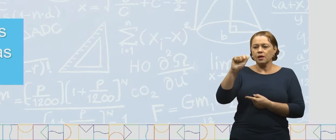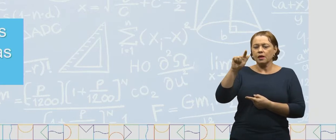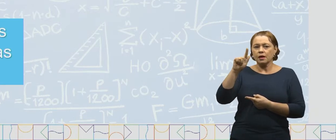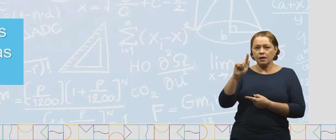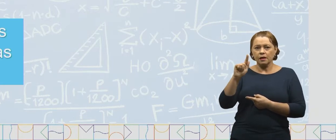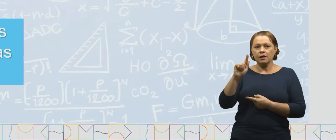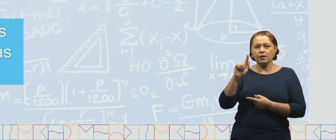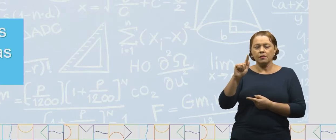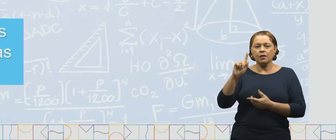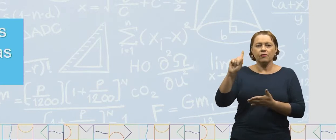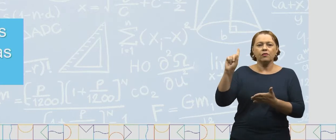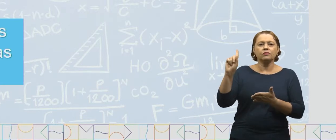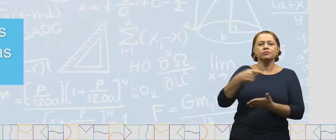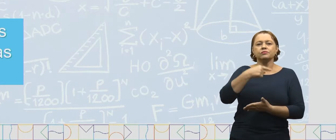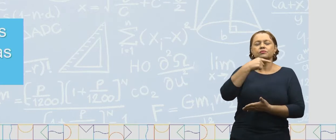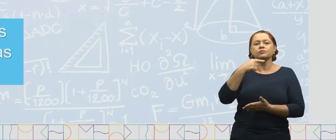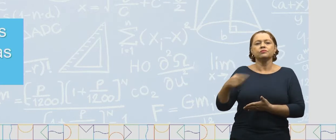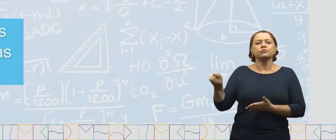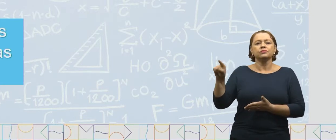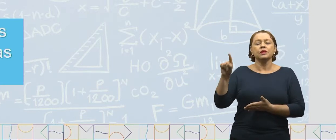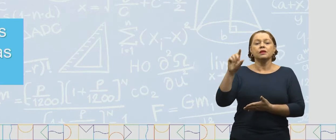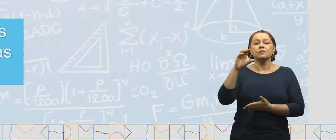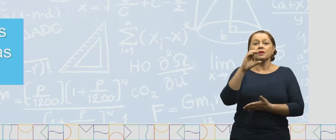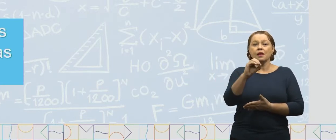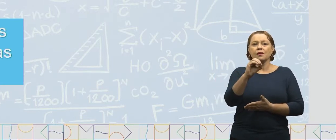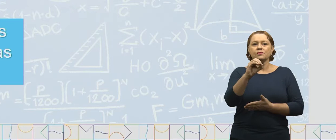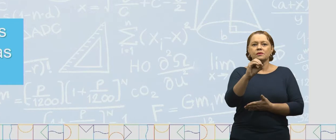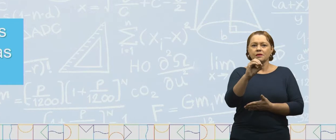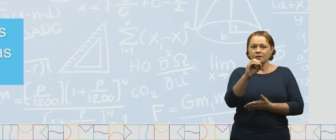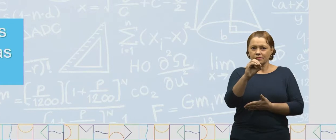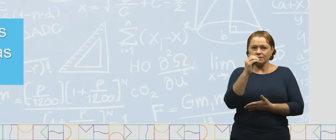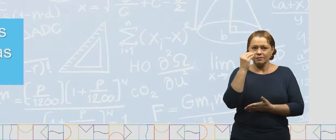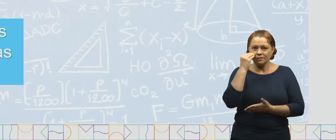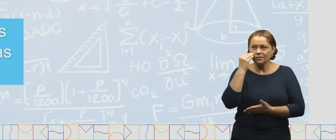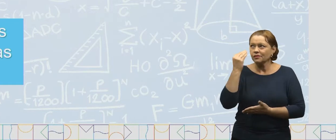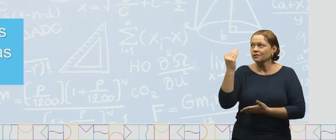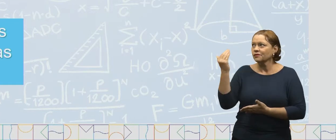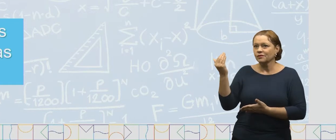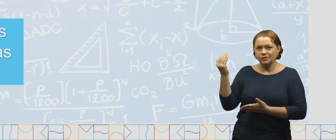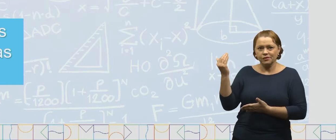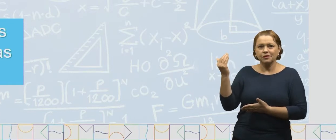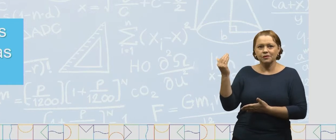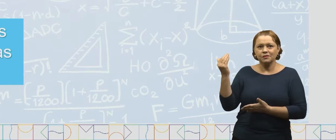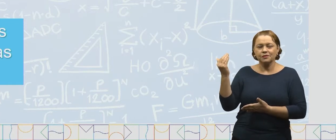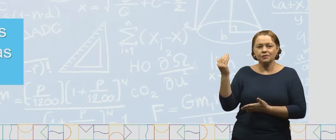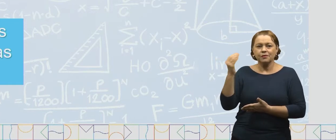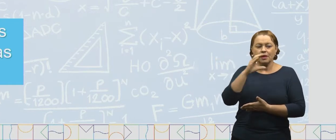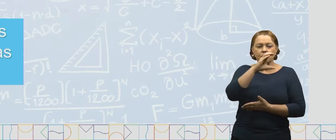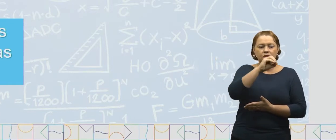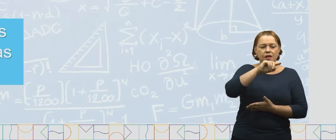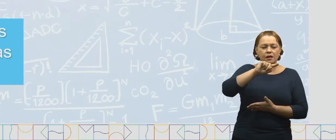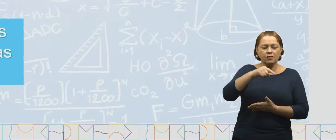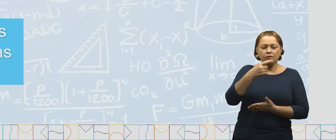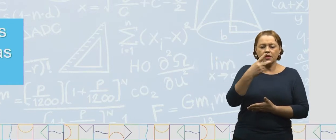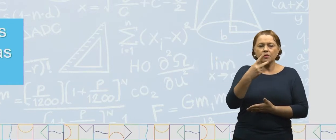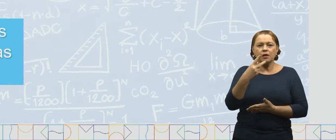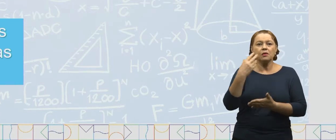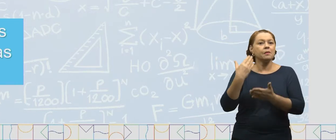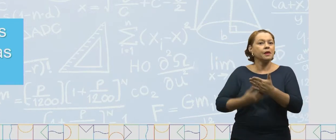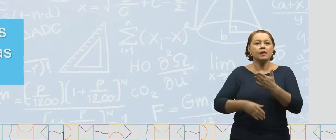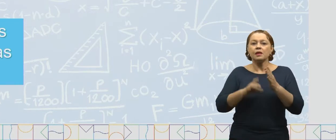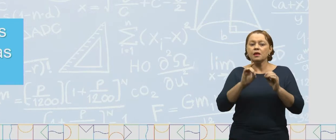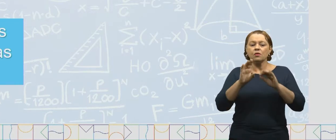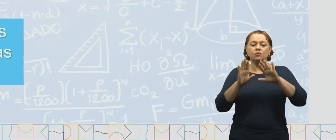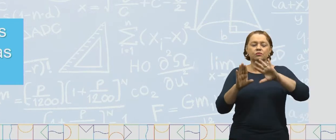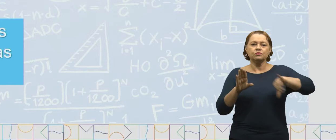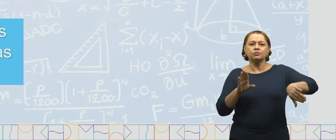eu vou eliminar o zero. Observe, 0,2 perdeu o zero e a vírgula